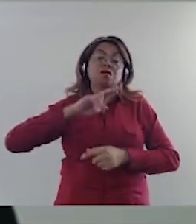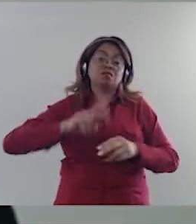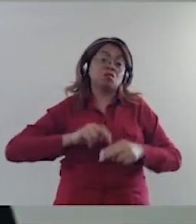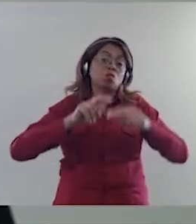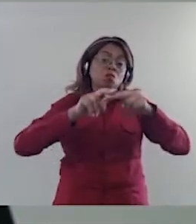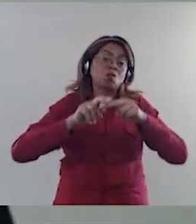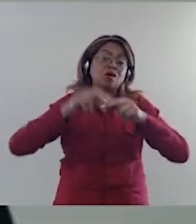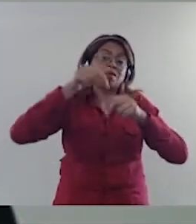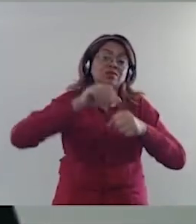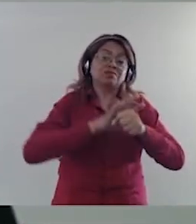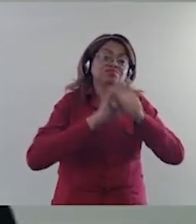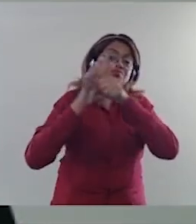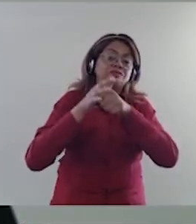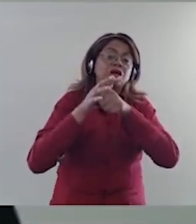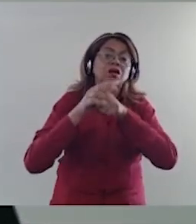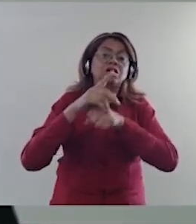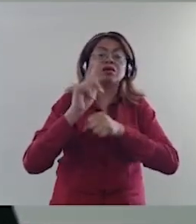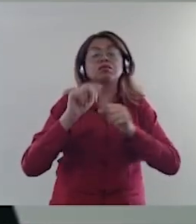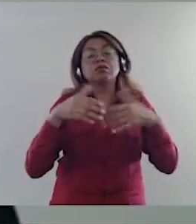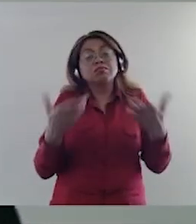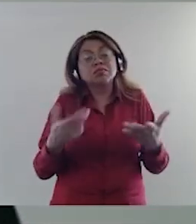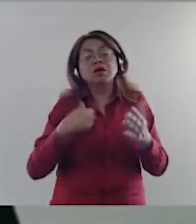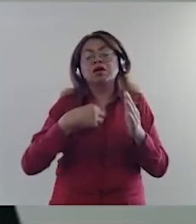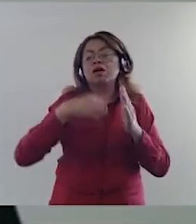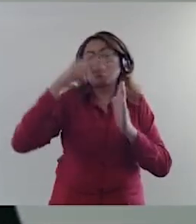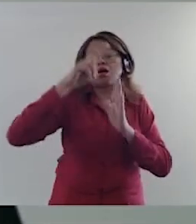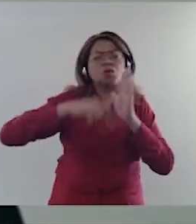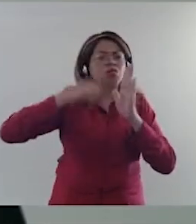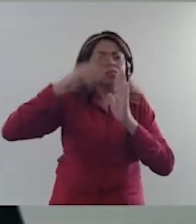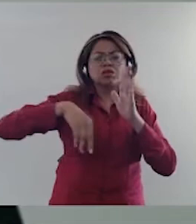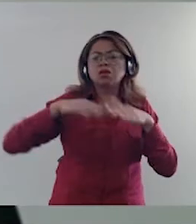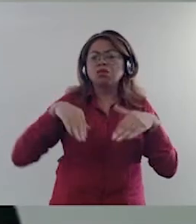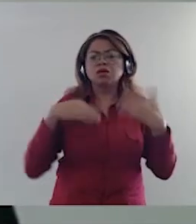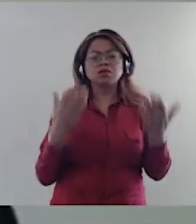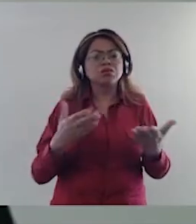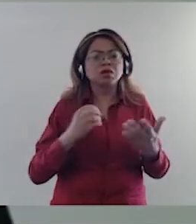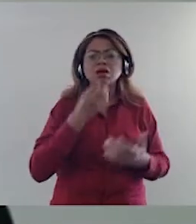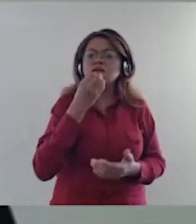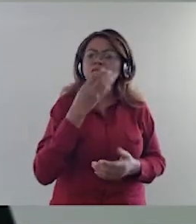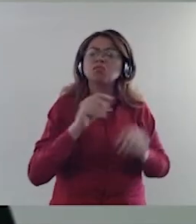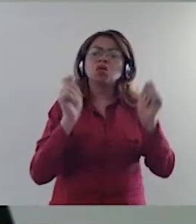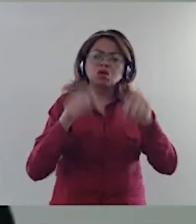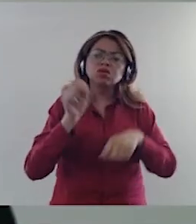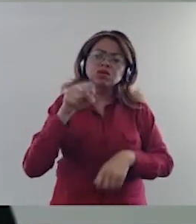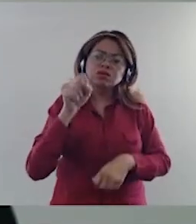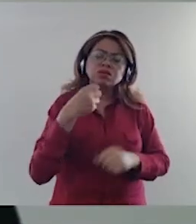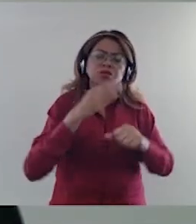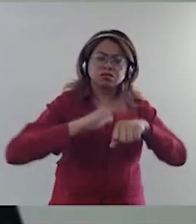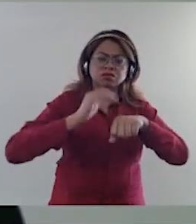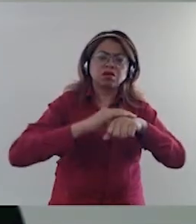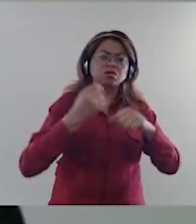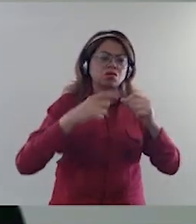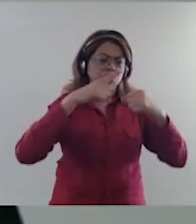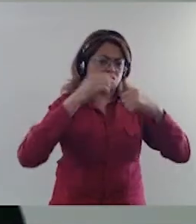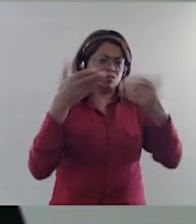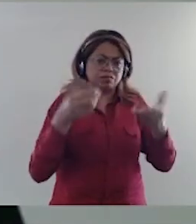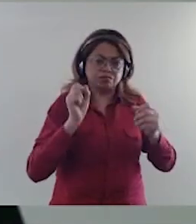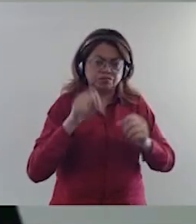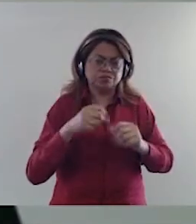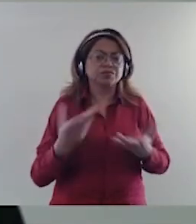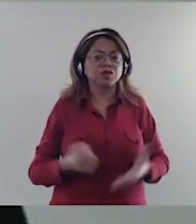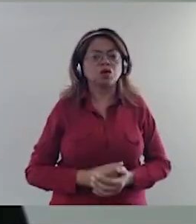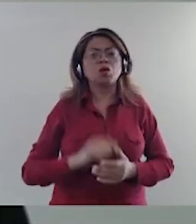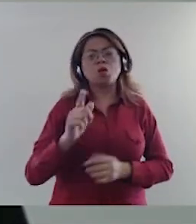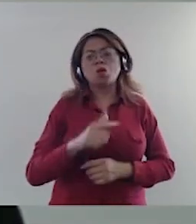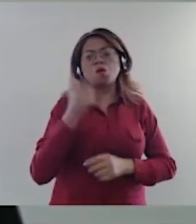evidentemente, se responsabilizado por eles. Essa norma é suficiente e pode ser invocada sempre. Outro instituto